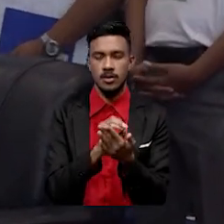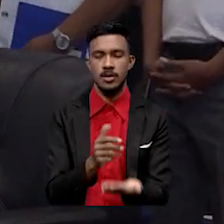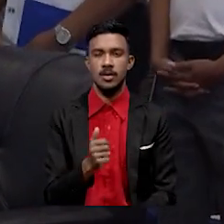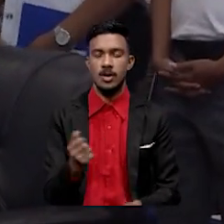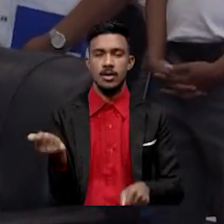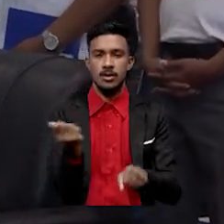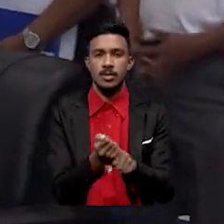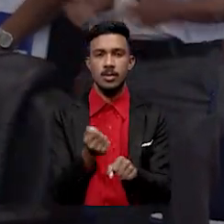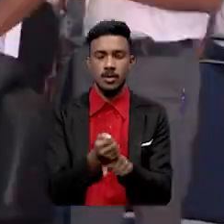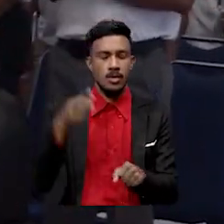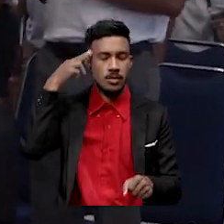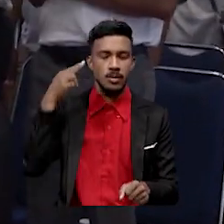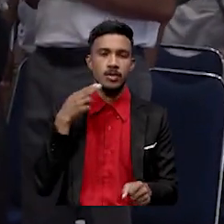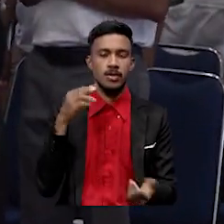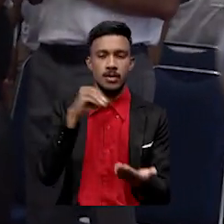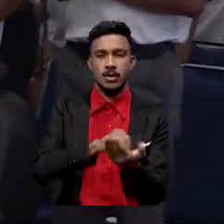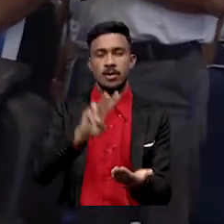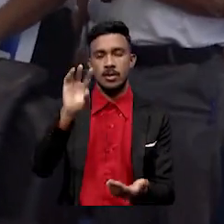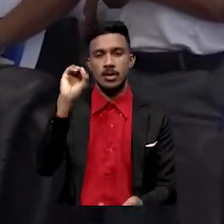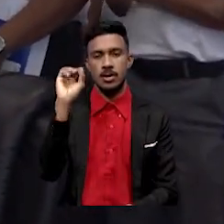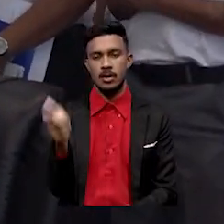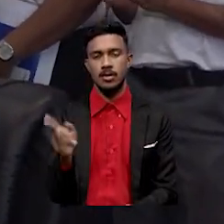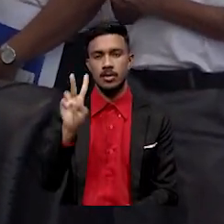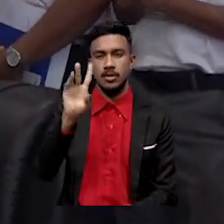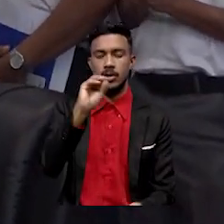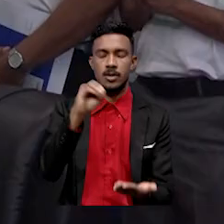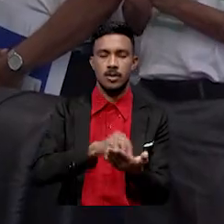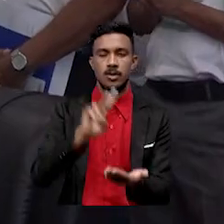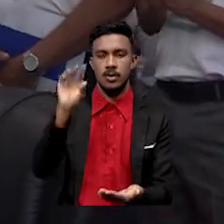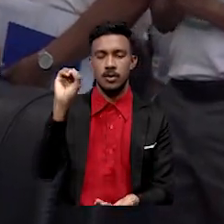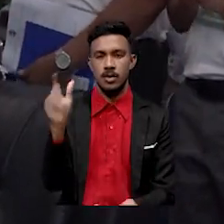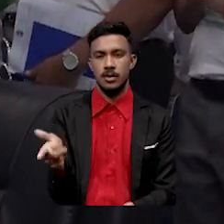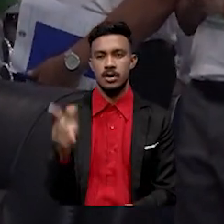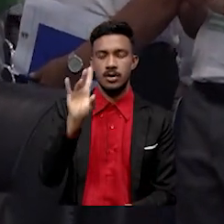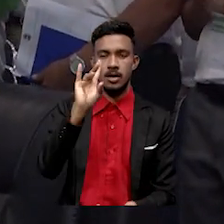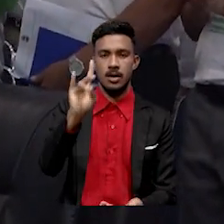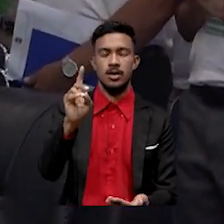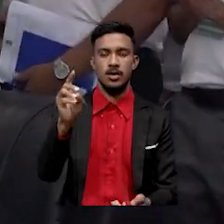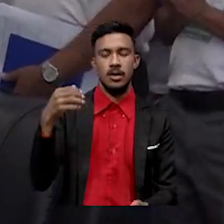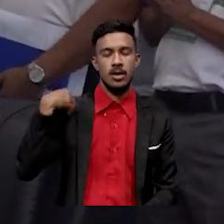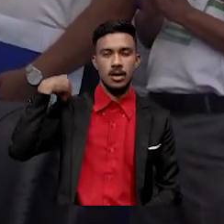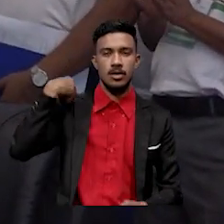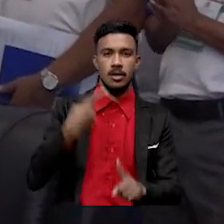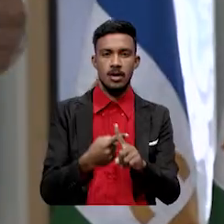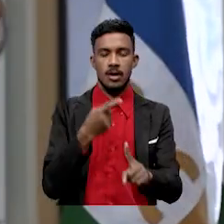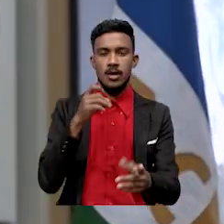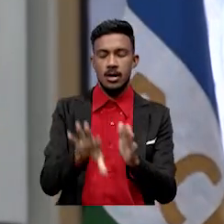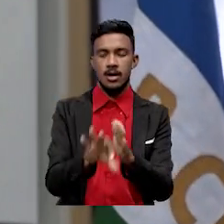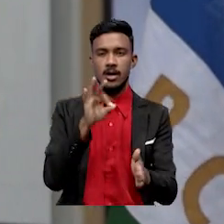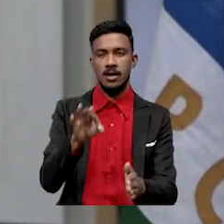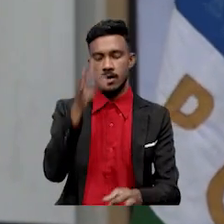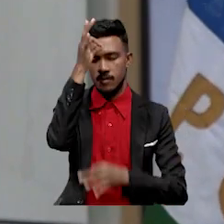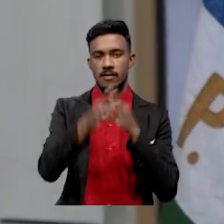Ronu Singrua, Torringrua Ronu Singhetu, José Manuel Ramos Horta, tamba candidato ne, etan fier, Rússi, presidente partido